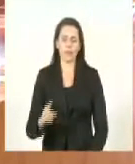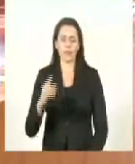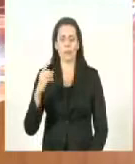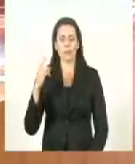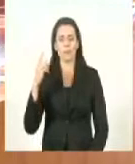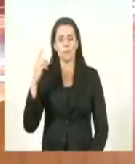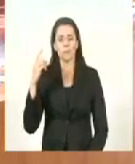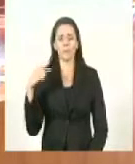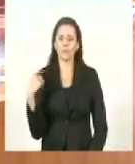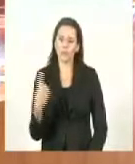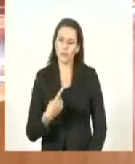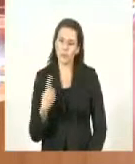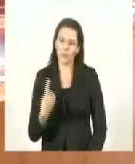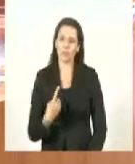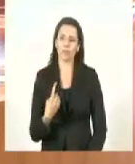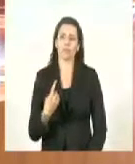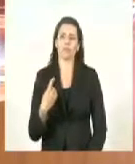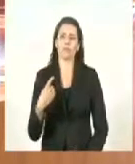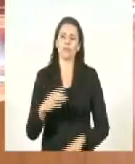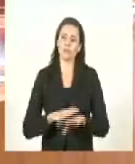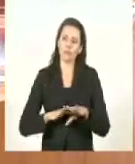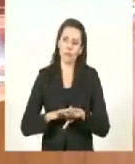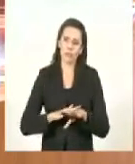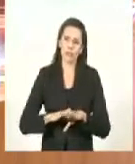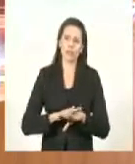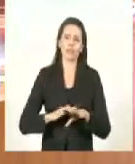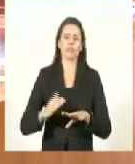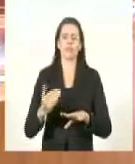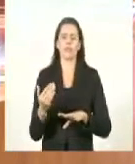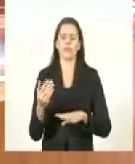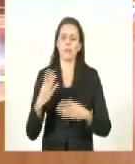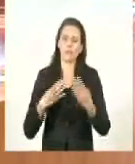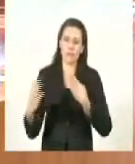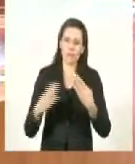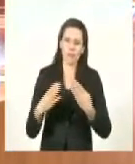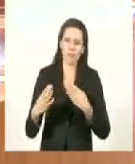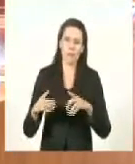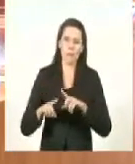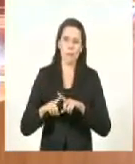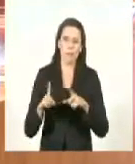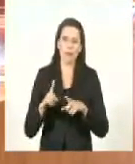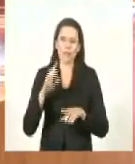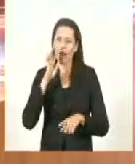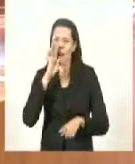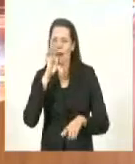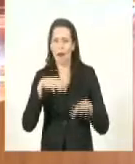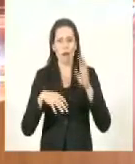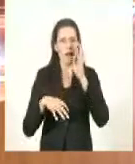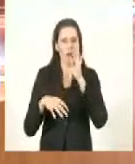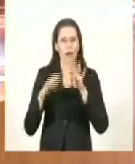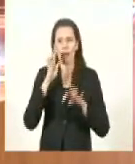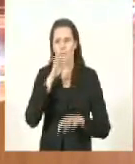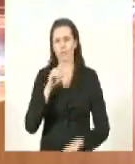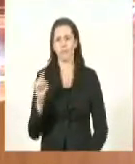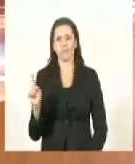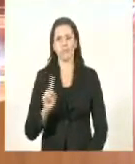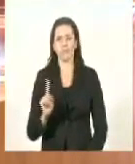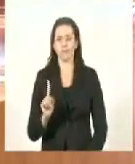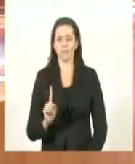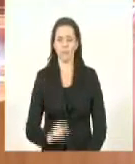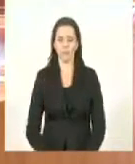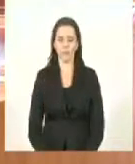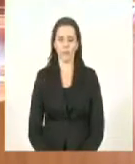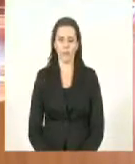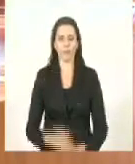faça o debate, mas sem acusações que muitas vezes a gente mesmo usa esse tipo de instrumento. Muito